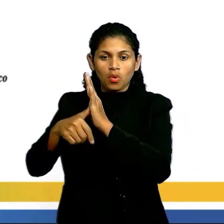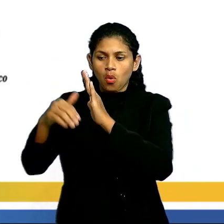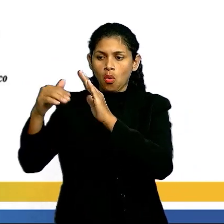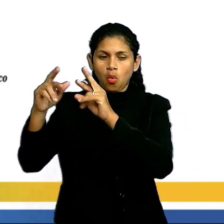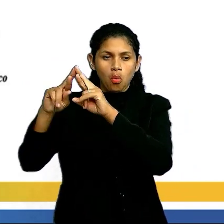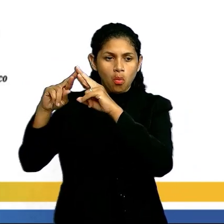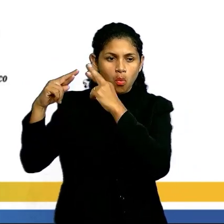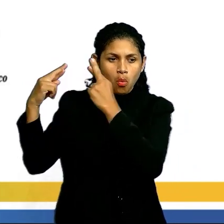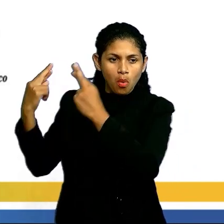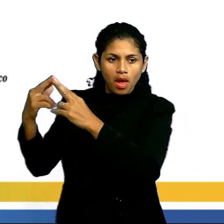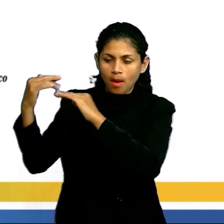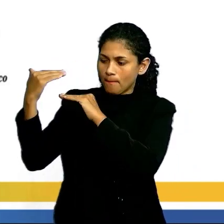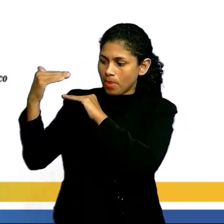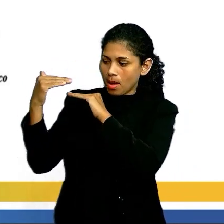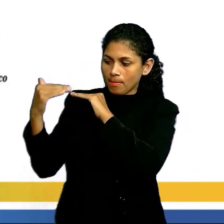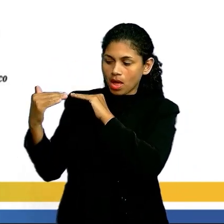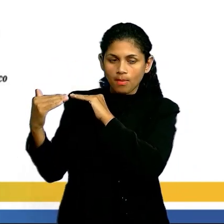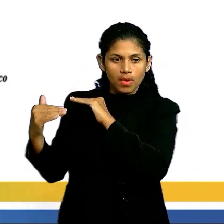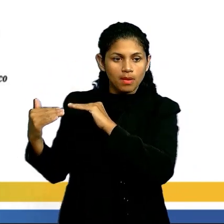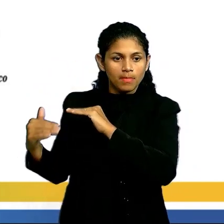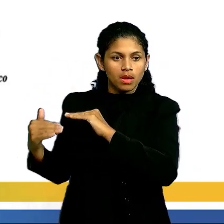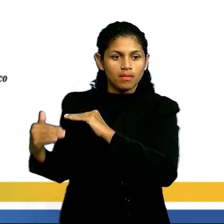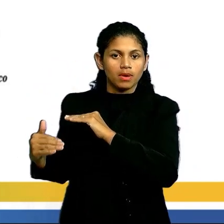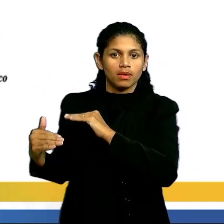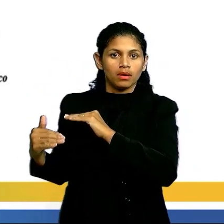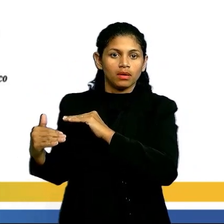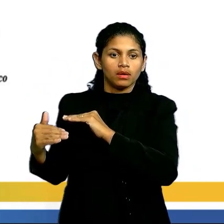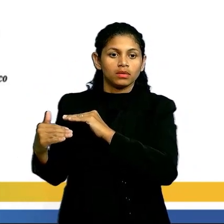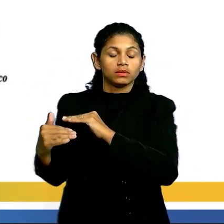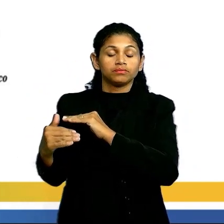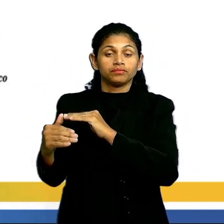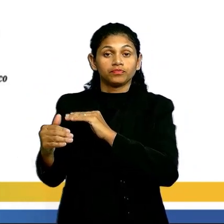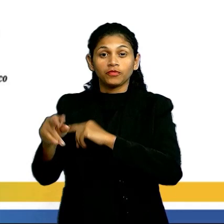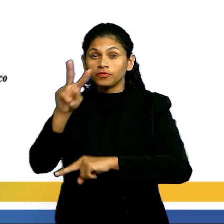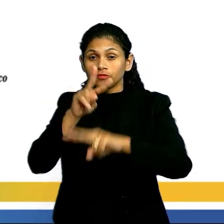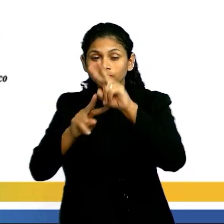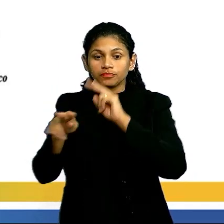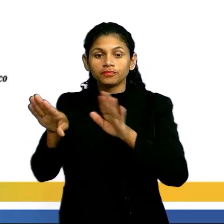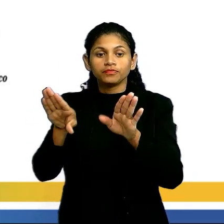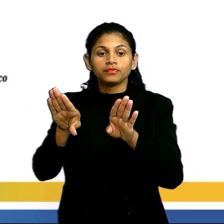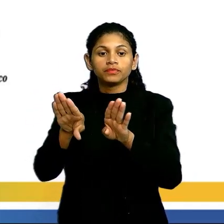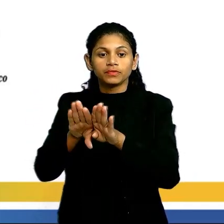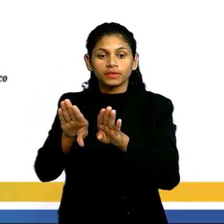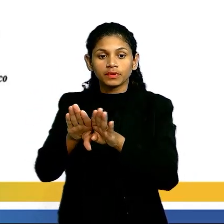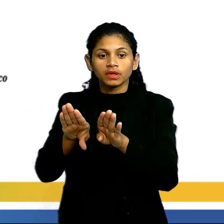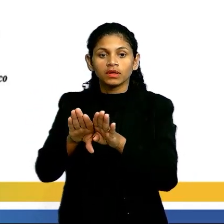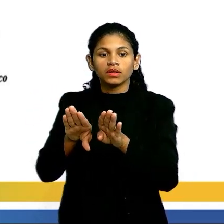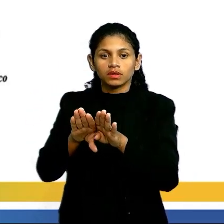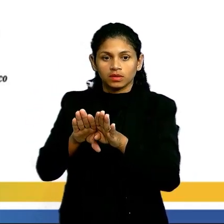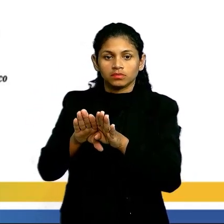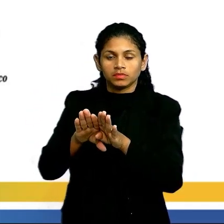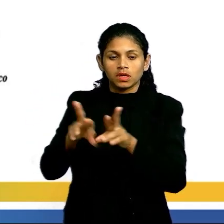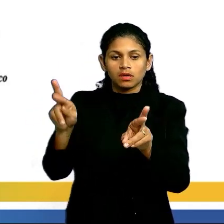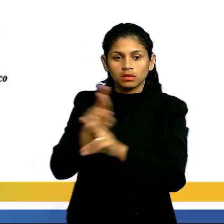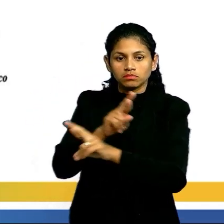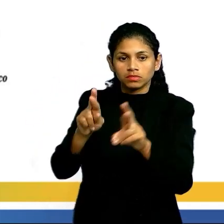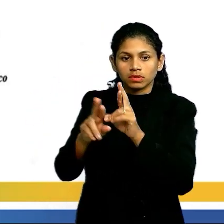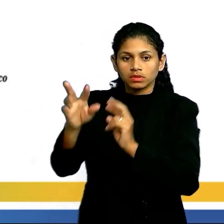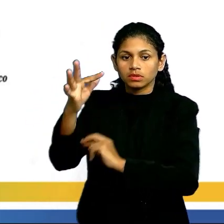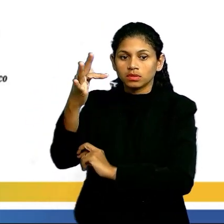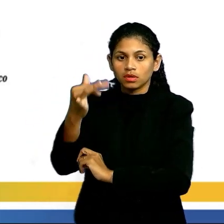e seguidos, né, depois, desculpa. A gente viu também sobre relações filogenéticas, que tem 3, tá? Temos